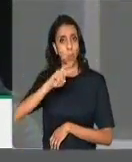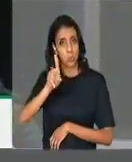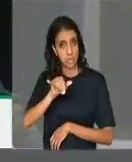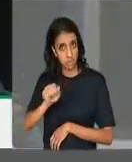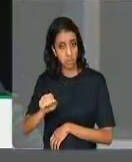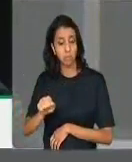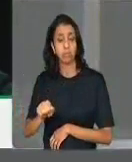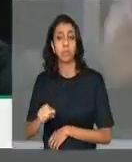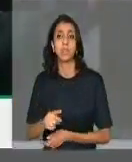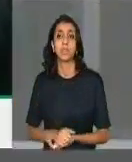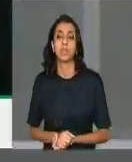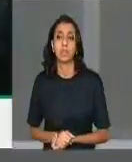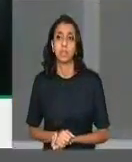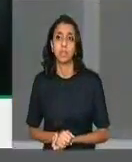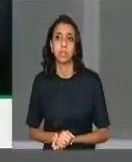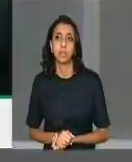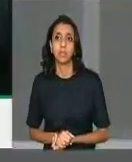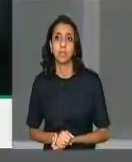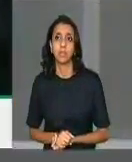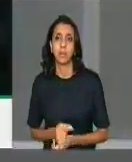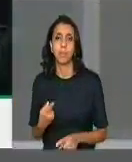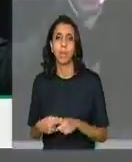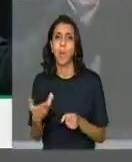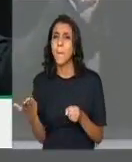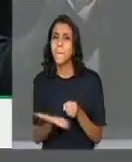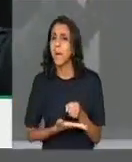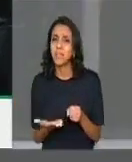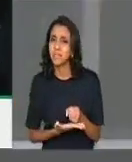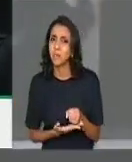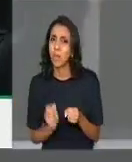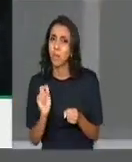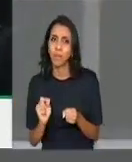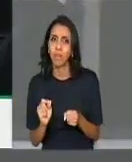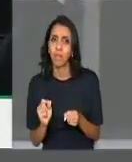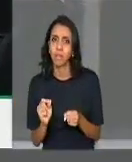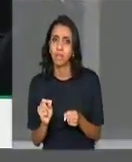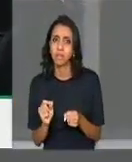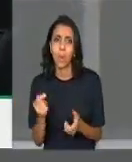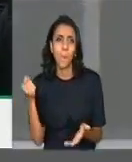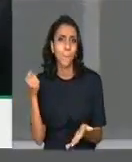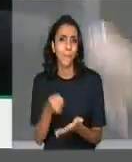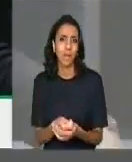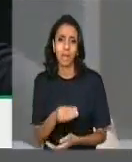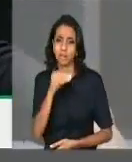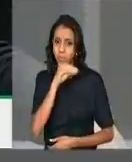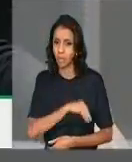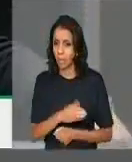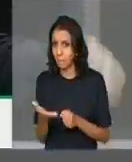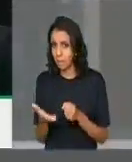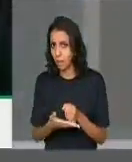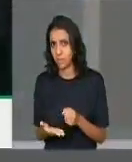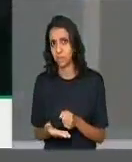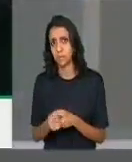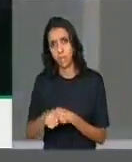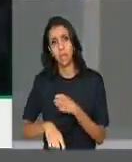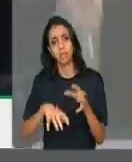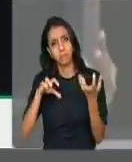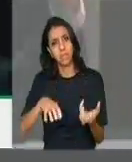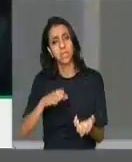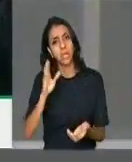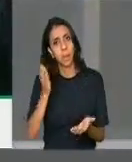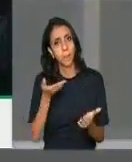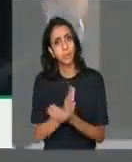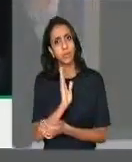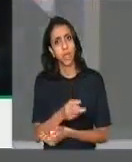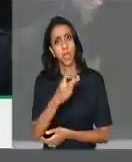boa solução, porque o mínimo é o pagamento do piso nacional que este Congresso aprovou, de apenas